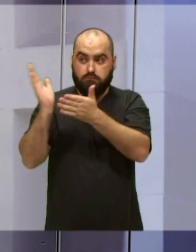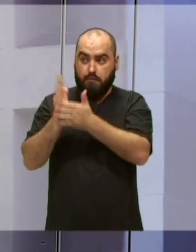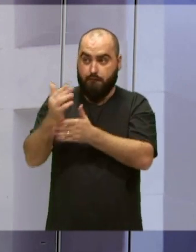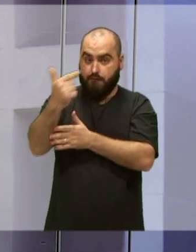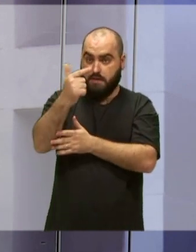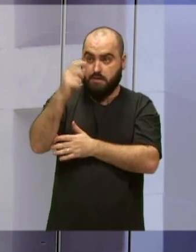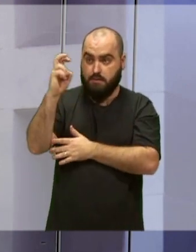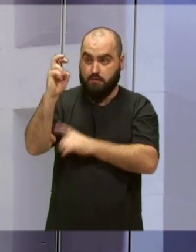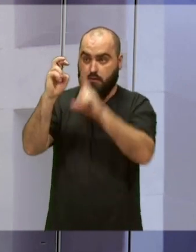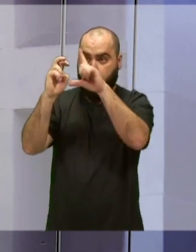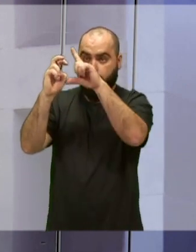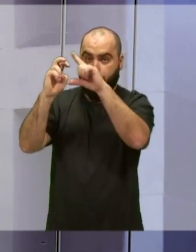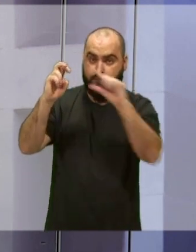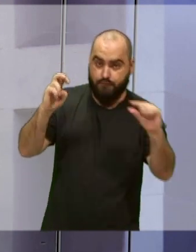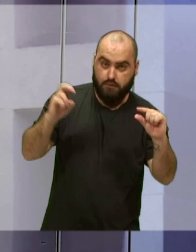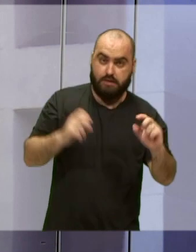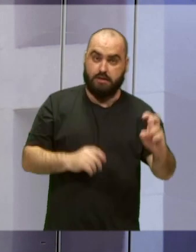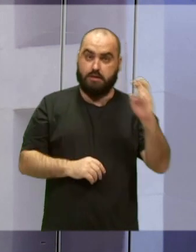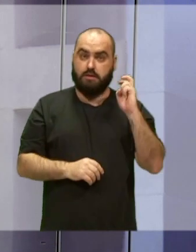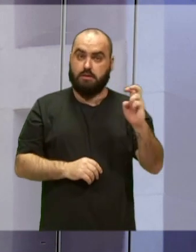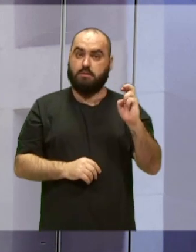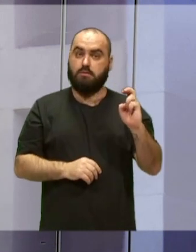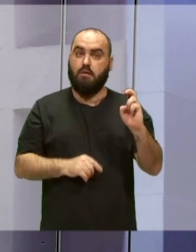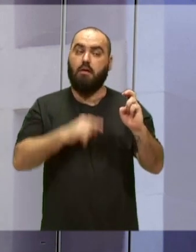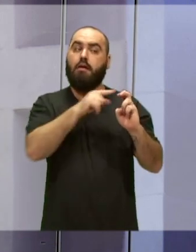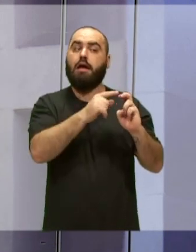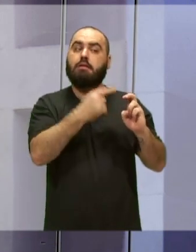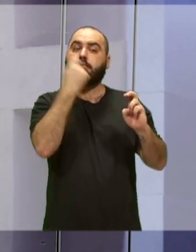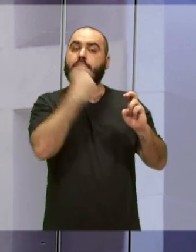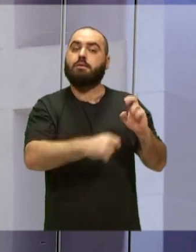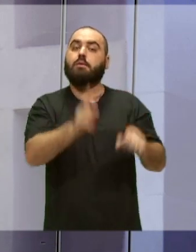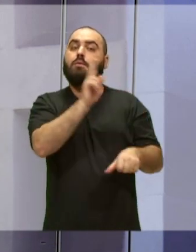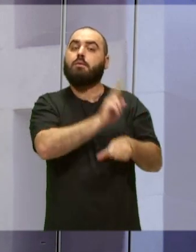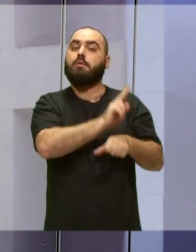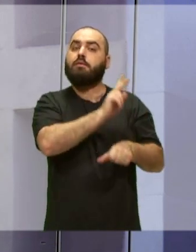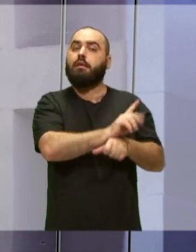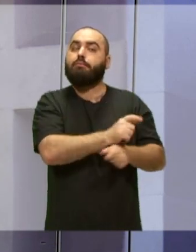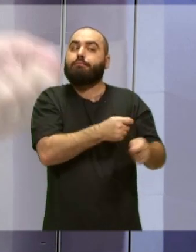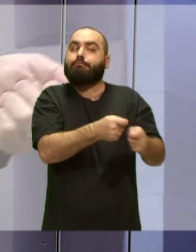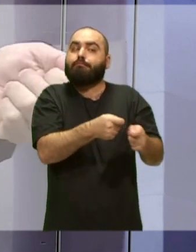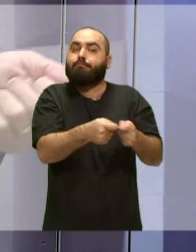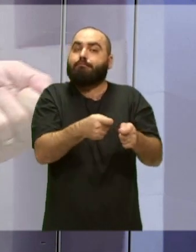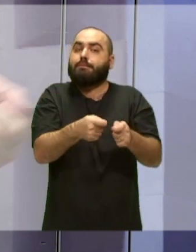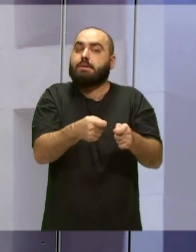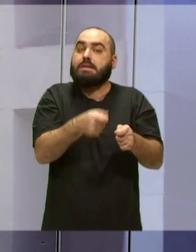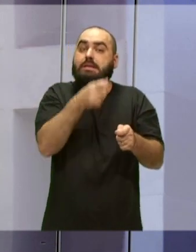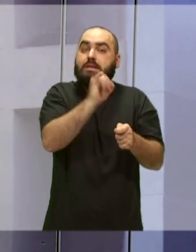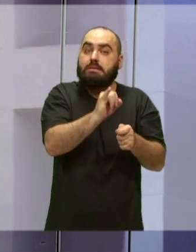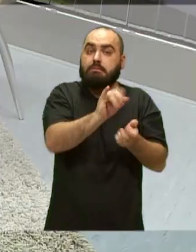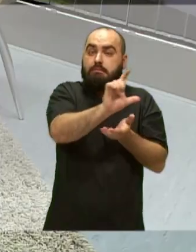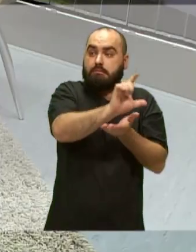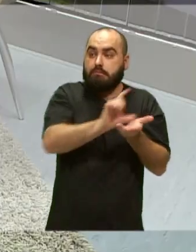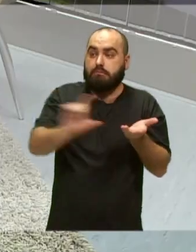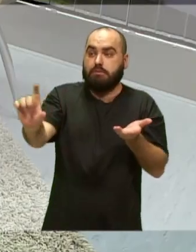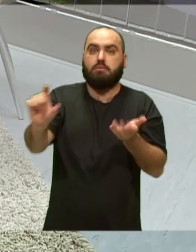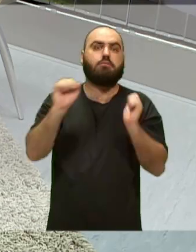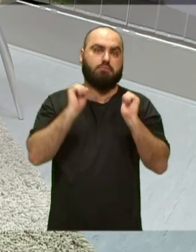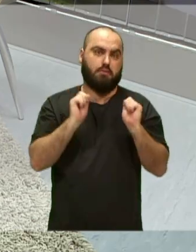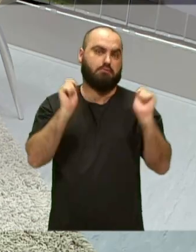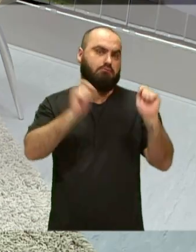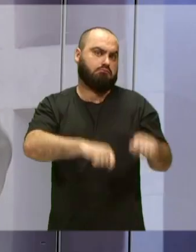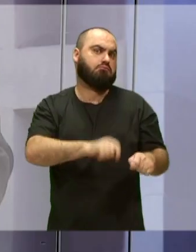jogamos para C então eles tê que tomar muito cuidado por pasta porque de repente quando ele vai fazer um aditivo desse ele pode até fazer o